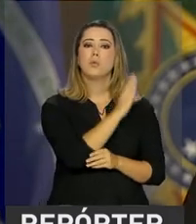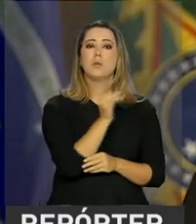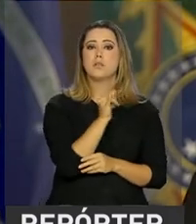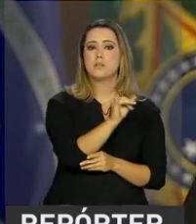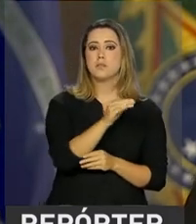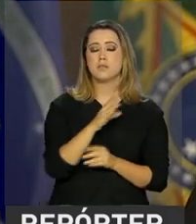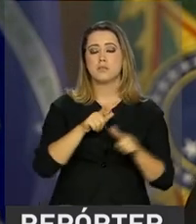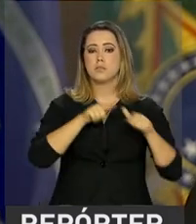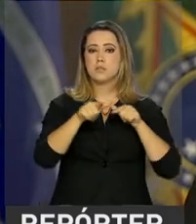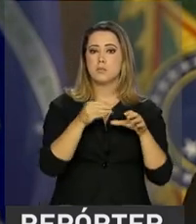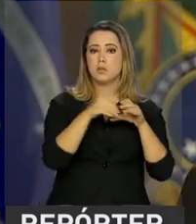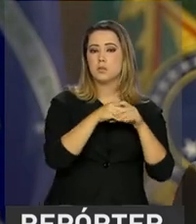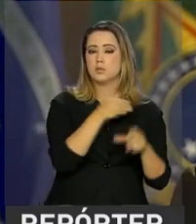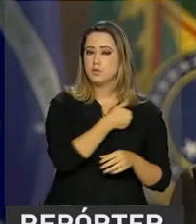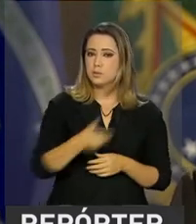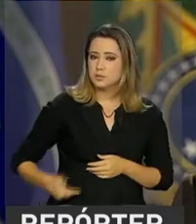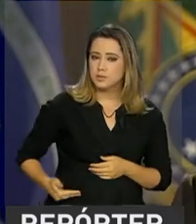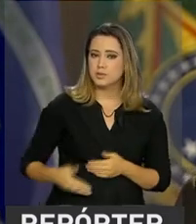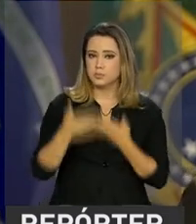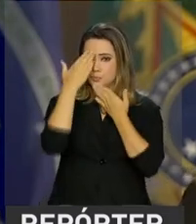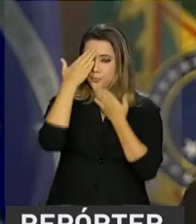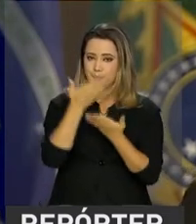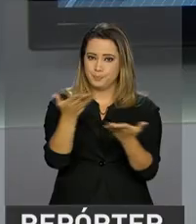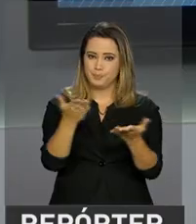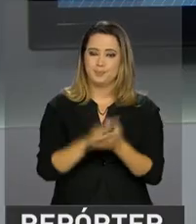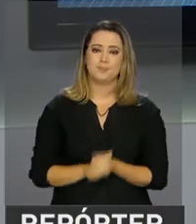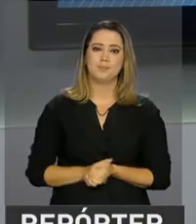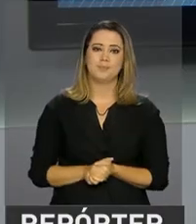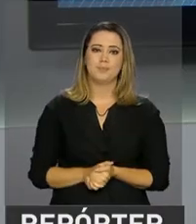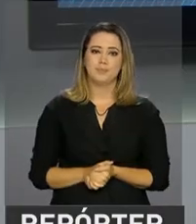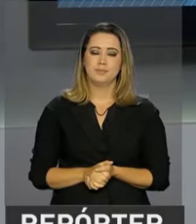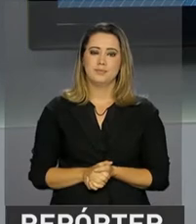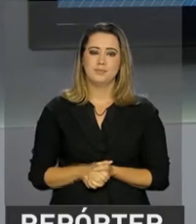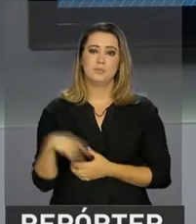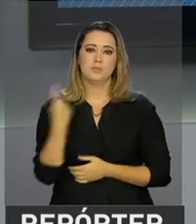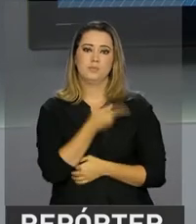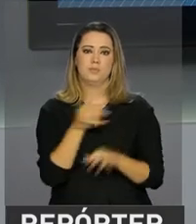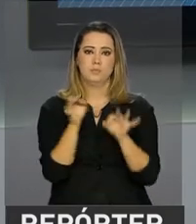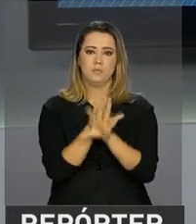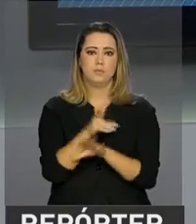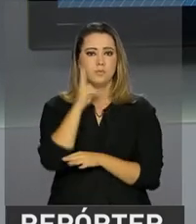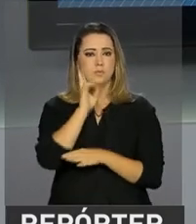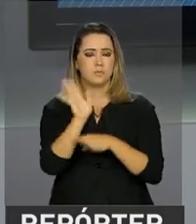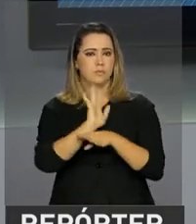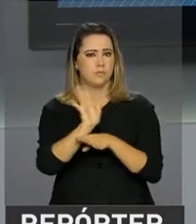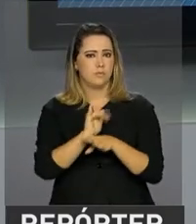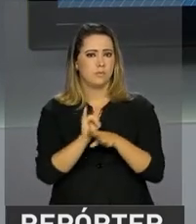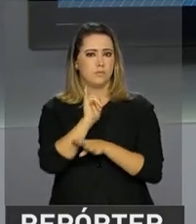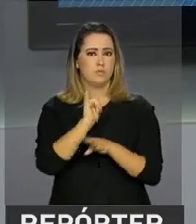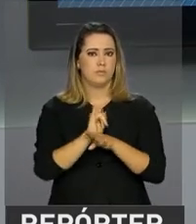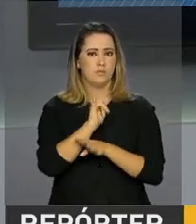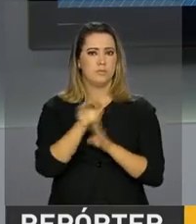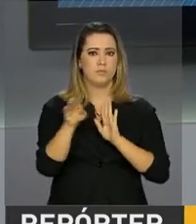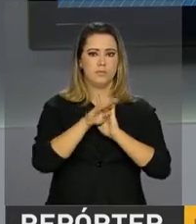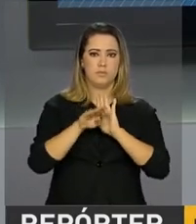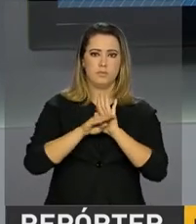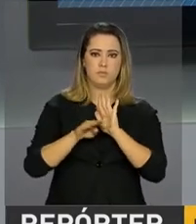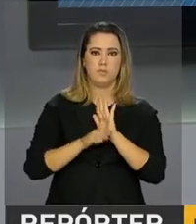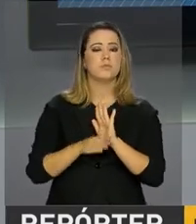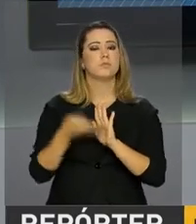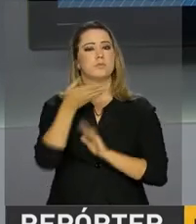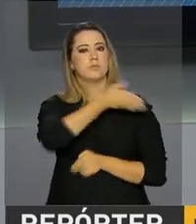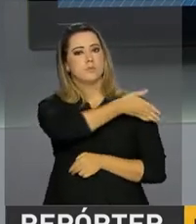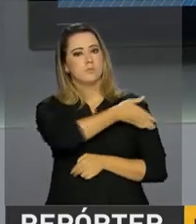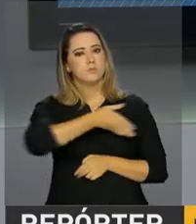foi servidor público tem obrigado a você nós ficamos por aqui você pode ver as reportagens no youtube e